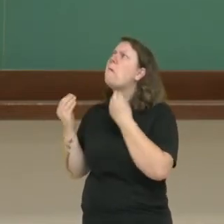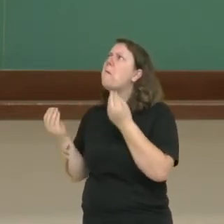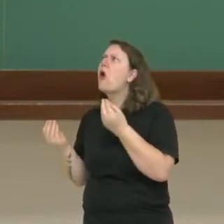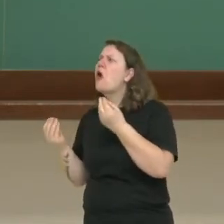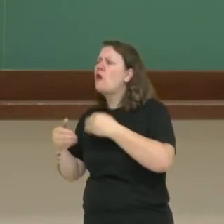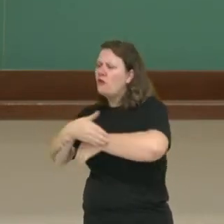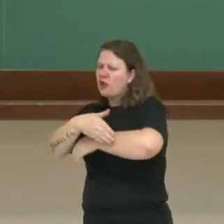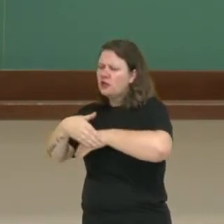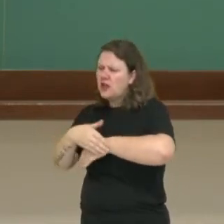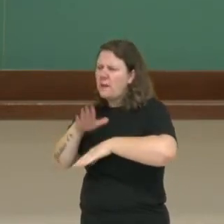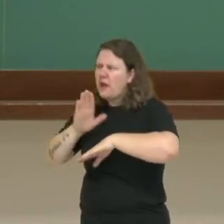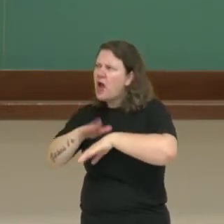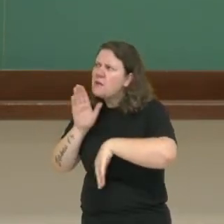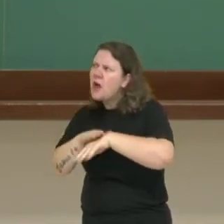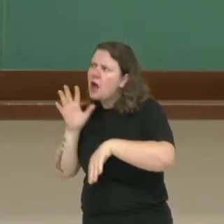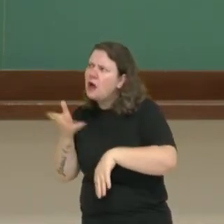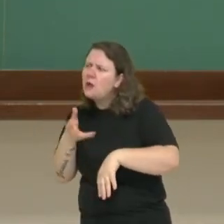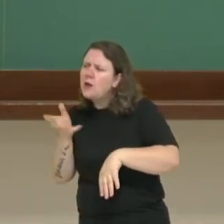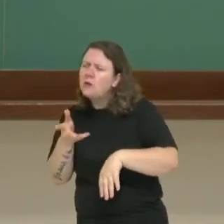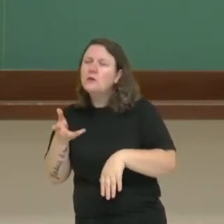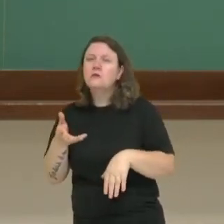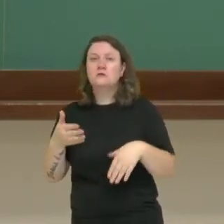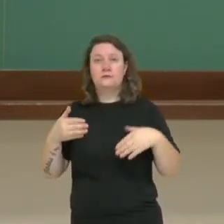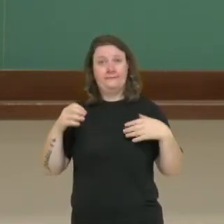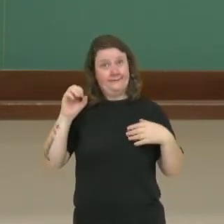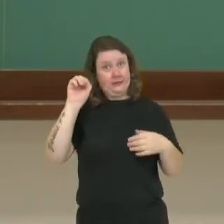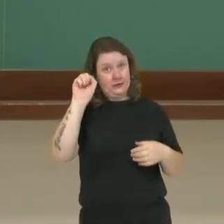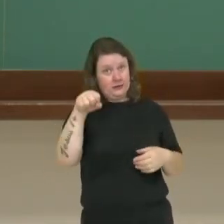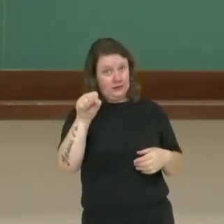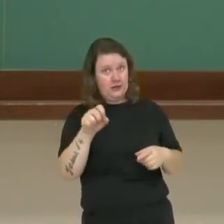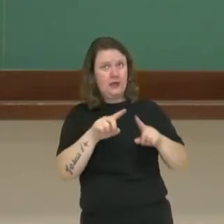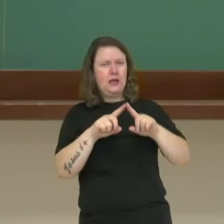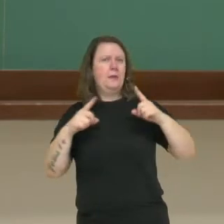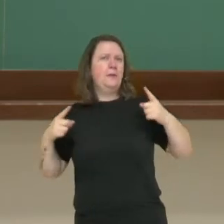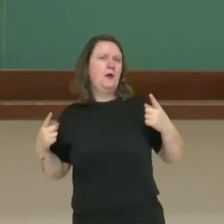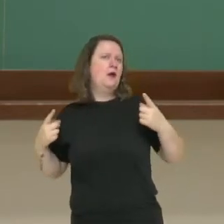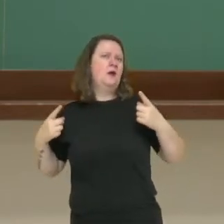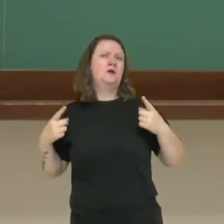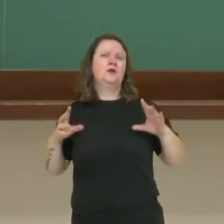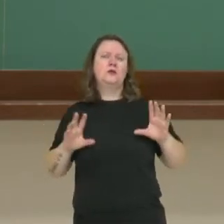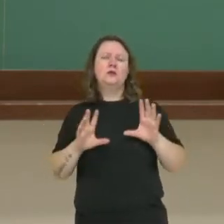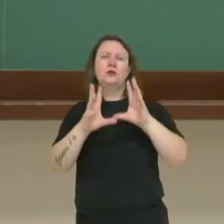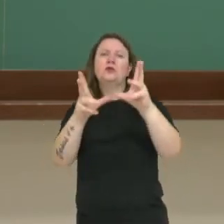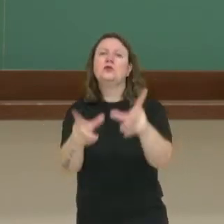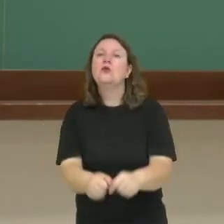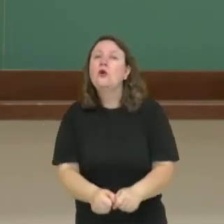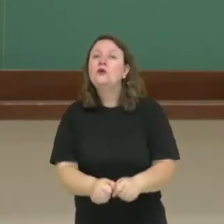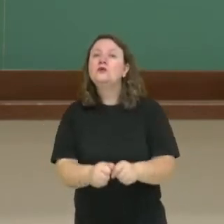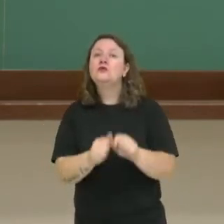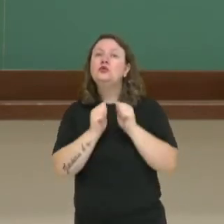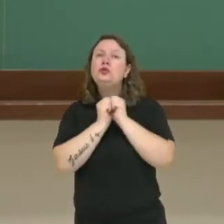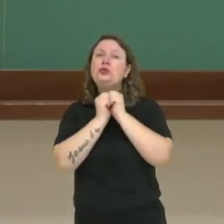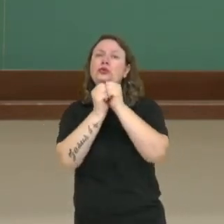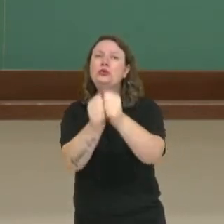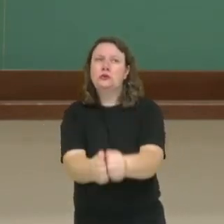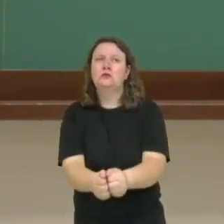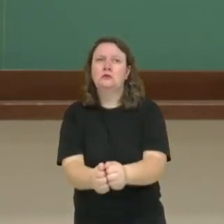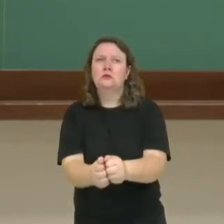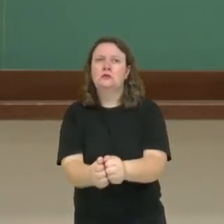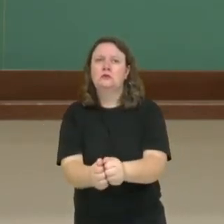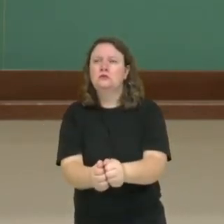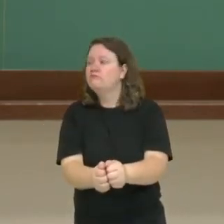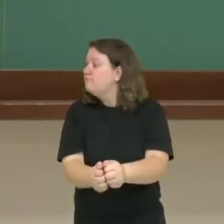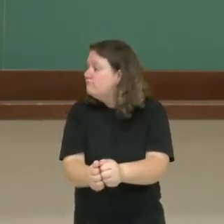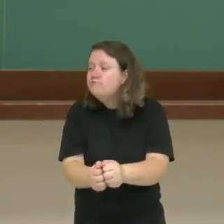quem for mais rápido também? Sim, mas na estrada todos os atletas largam juntos. Então